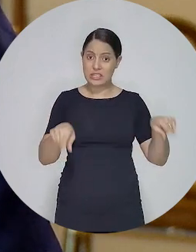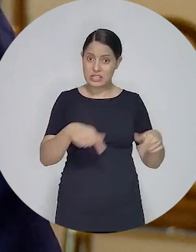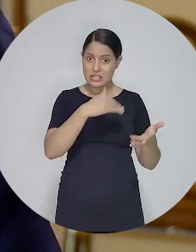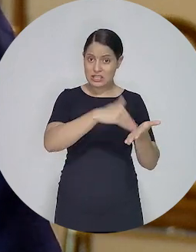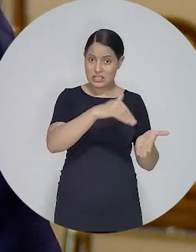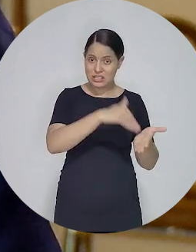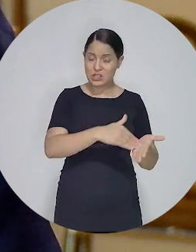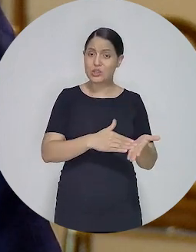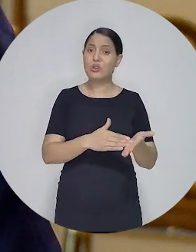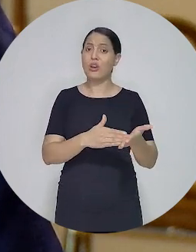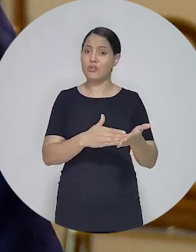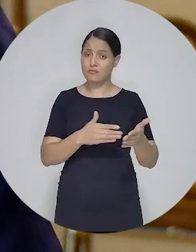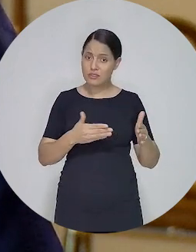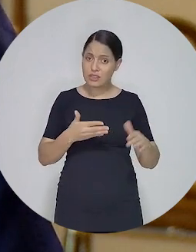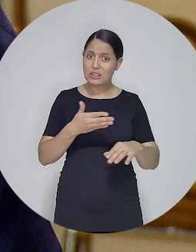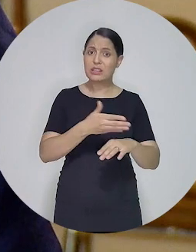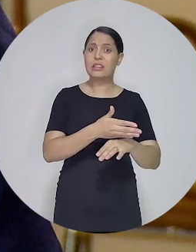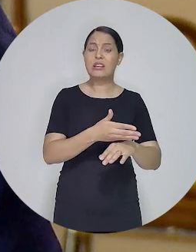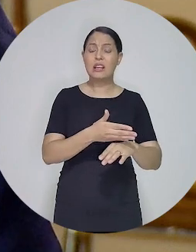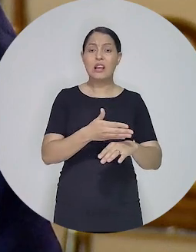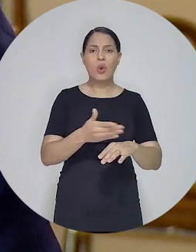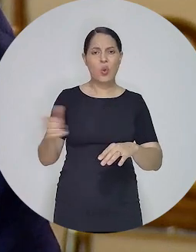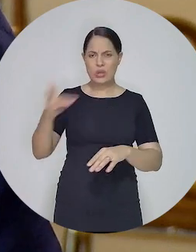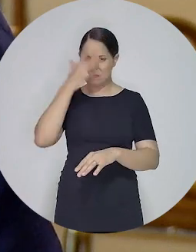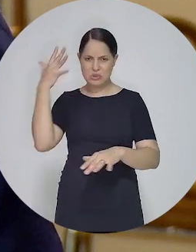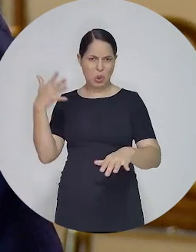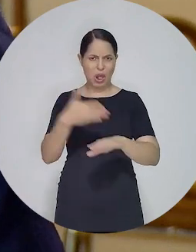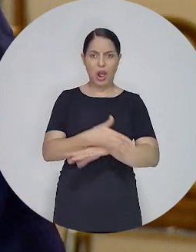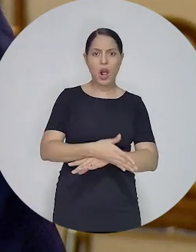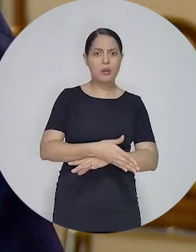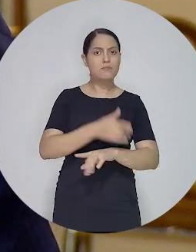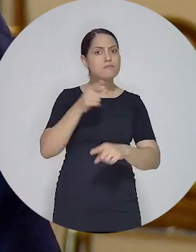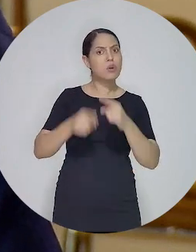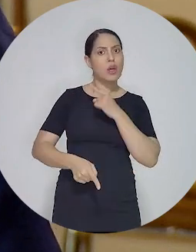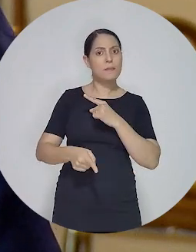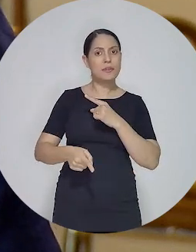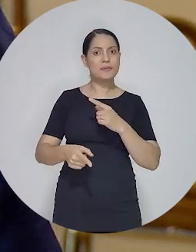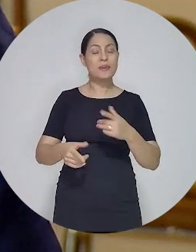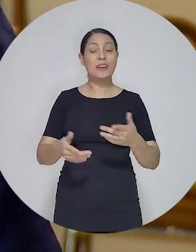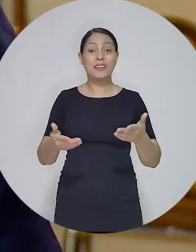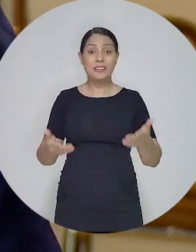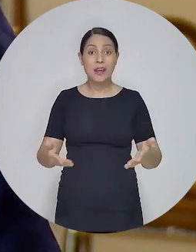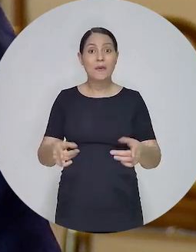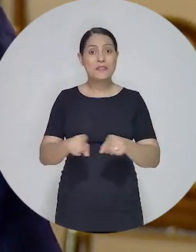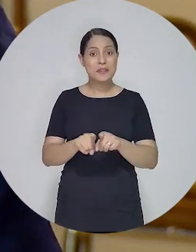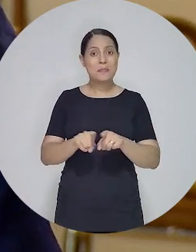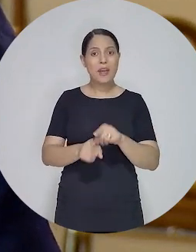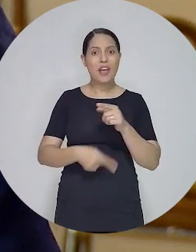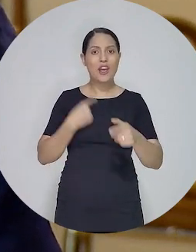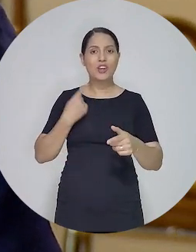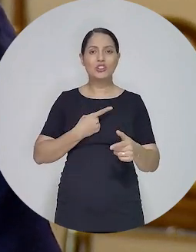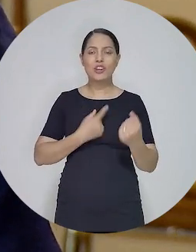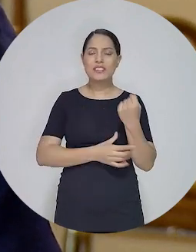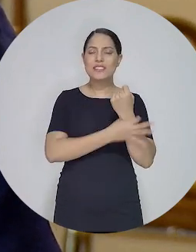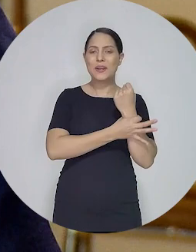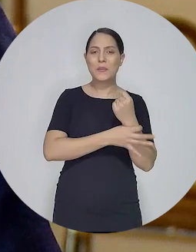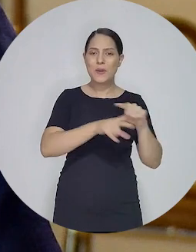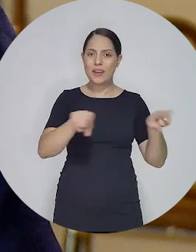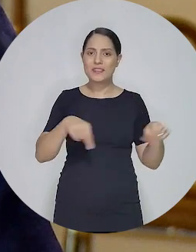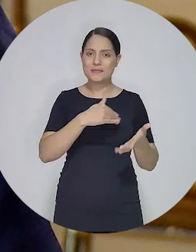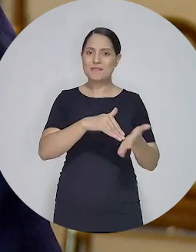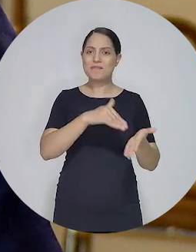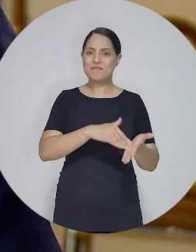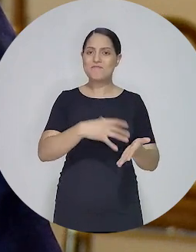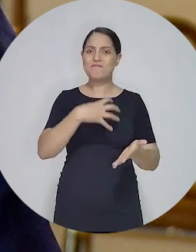ingressar em nossos escritórios, tê-los invioláveis, poder com segurança ser a voz da sociedade